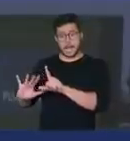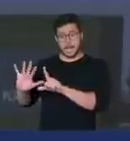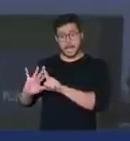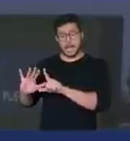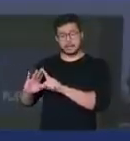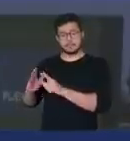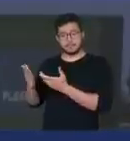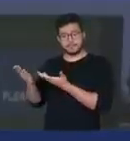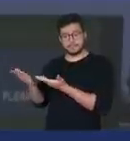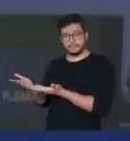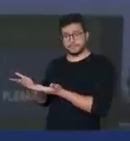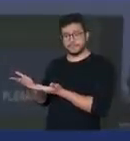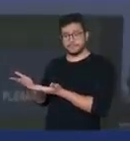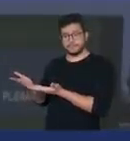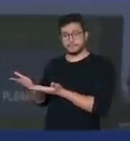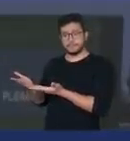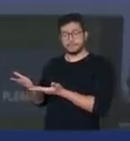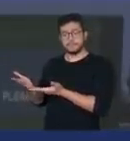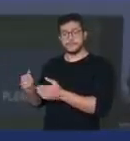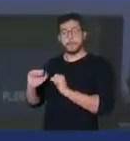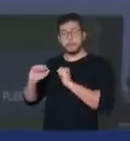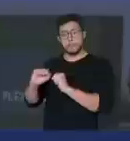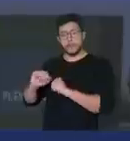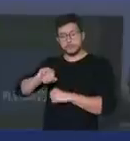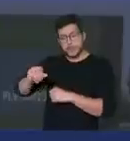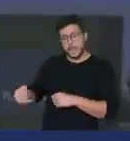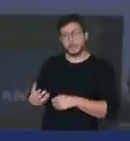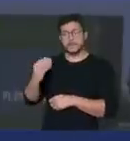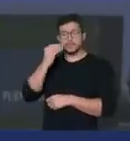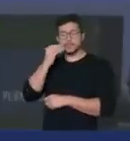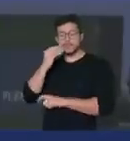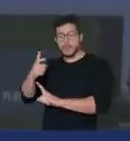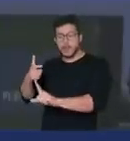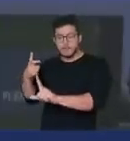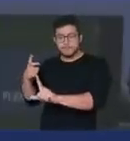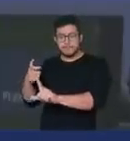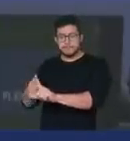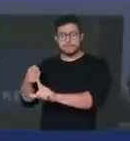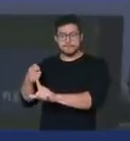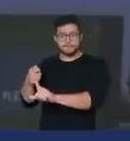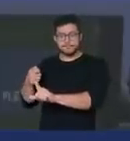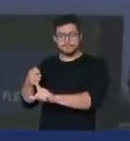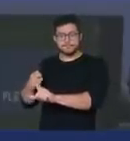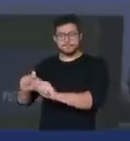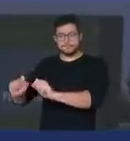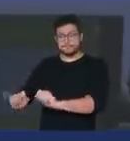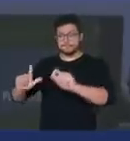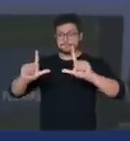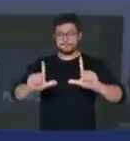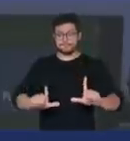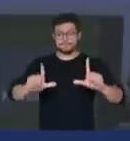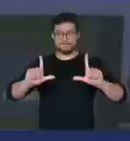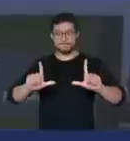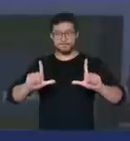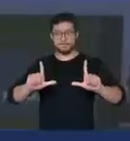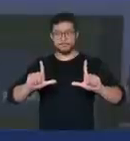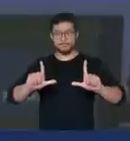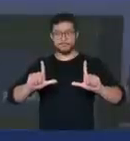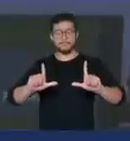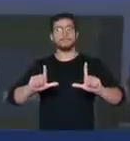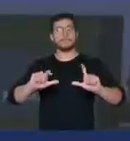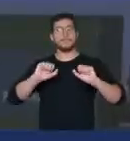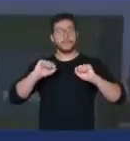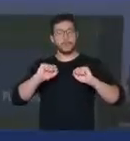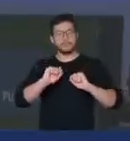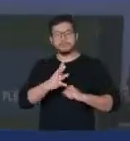QR Code aparecendo aí no canto da tela, você direciona, aponta a câmera do seu celular e você vai